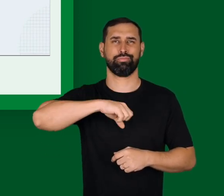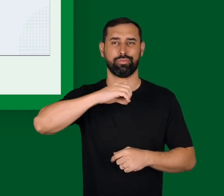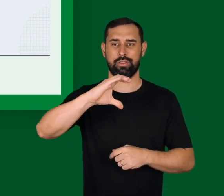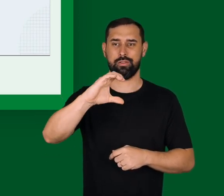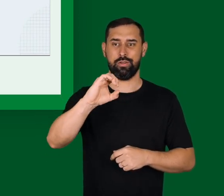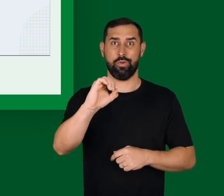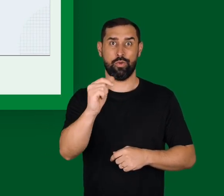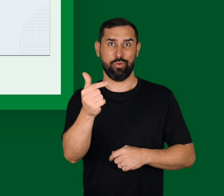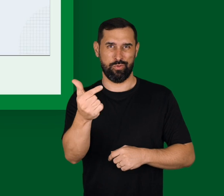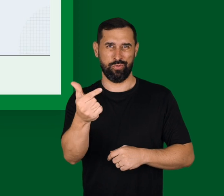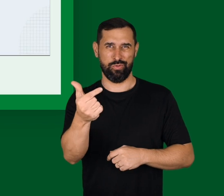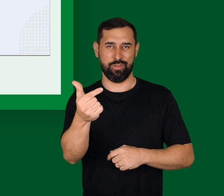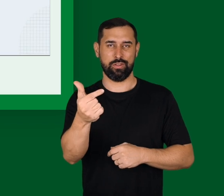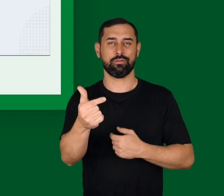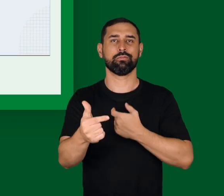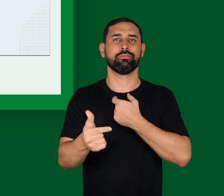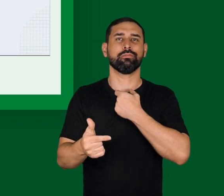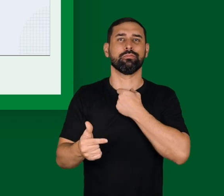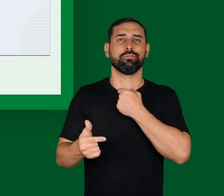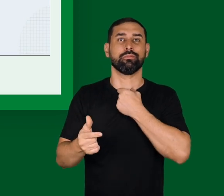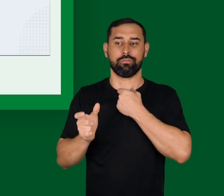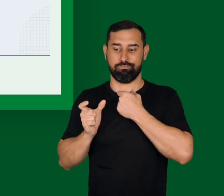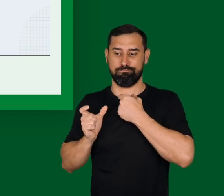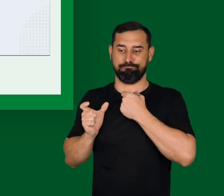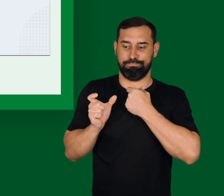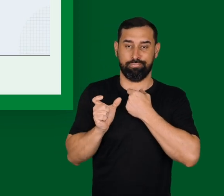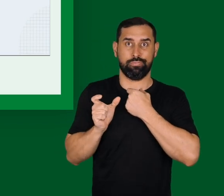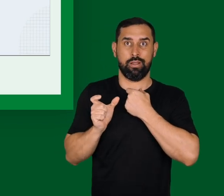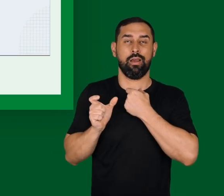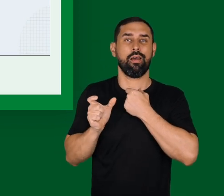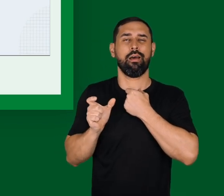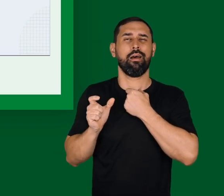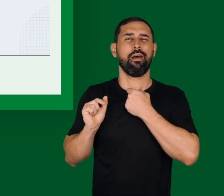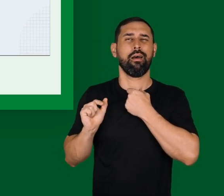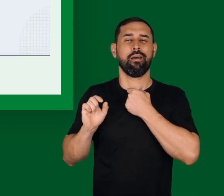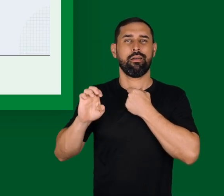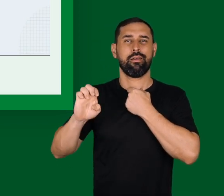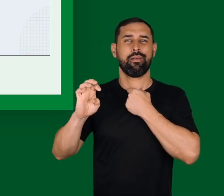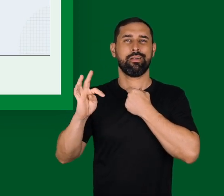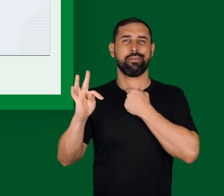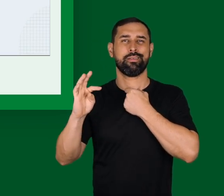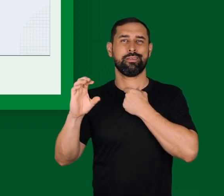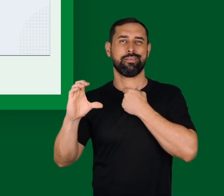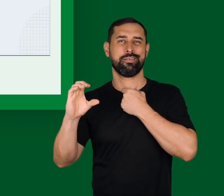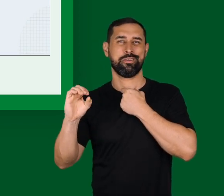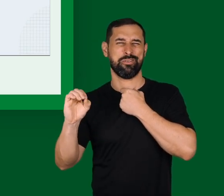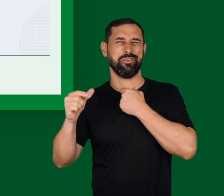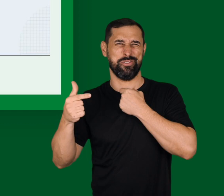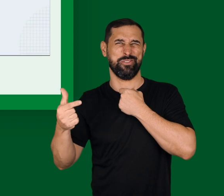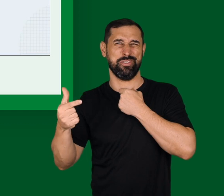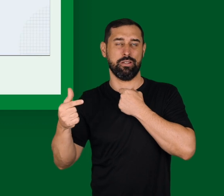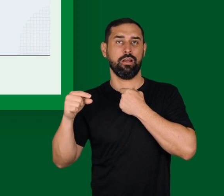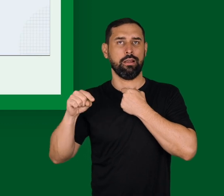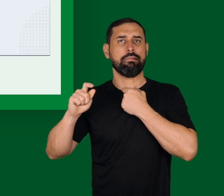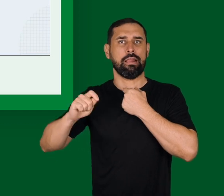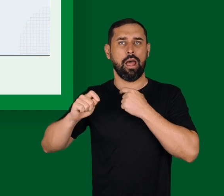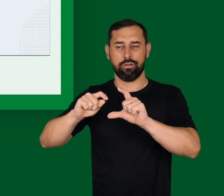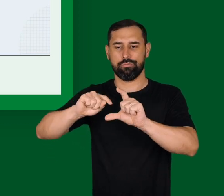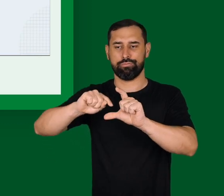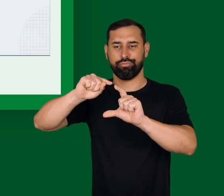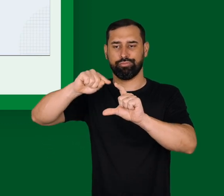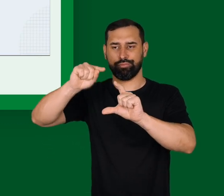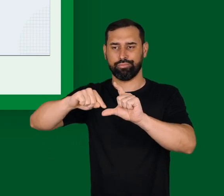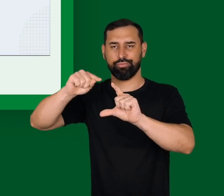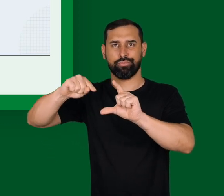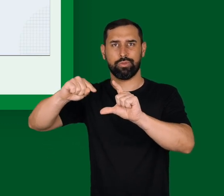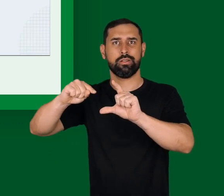de exalação de dióxido de carbono, que é o ETCO2, é excelente, ele pode ser colorímetro ou por volume, então